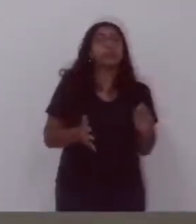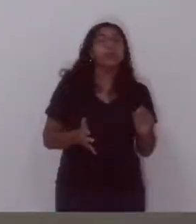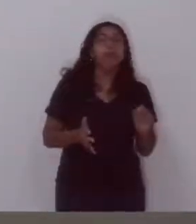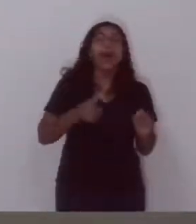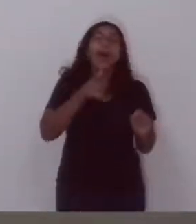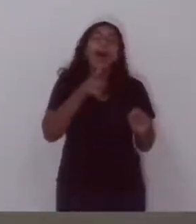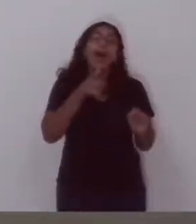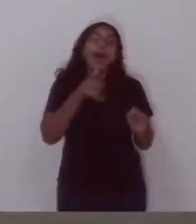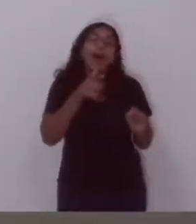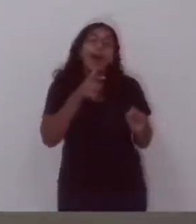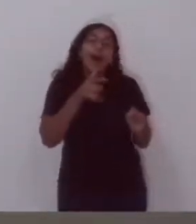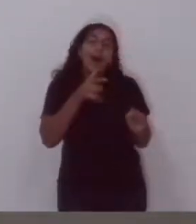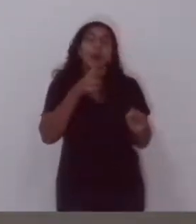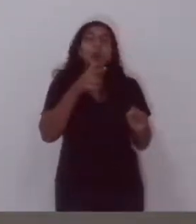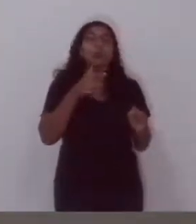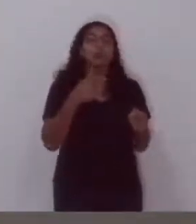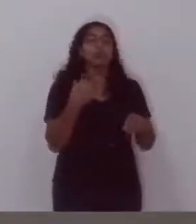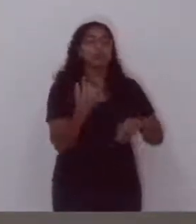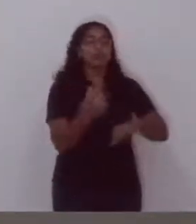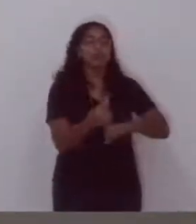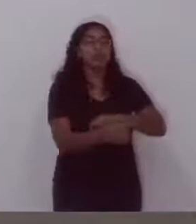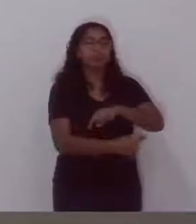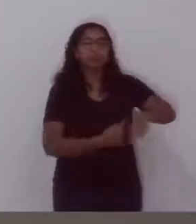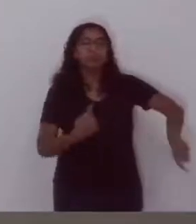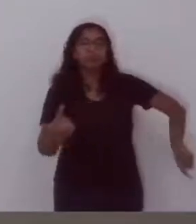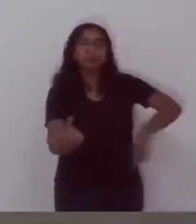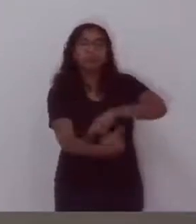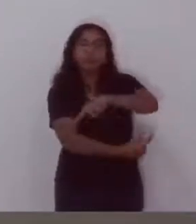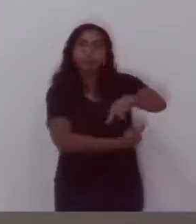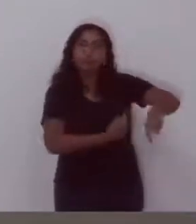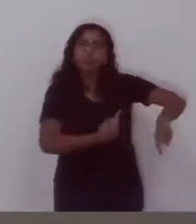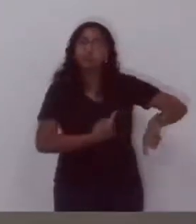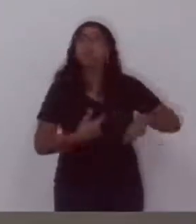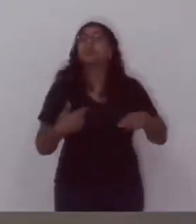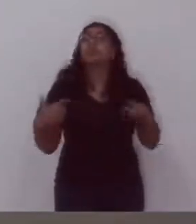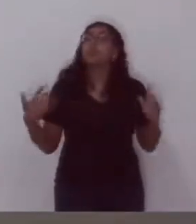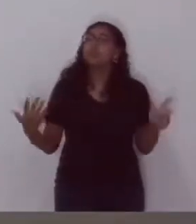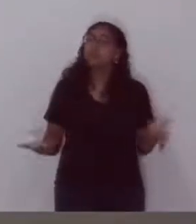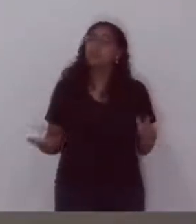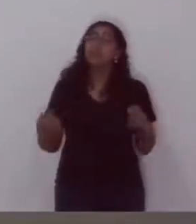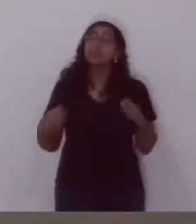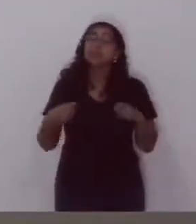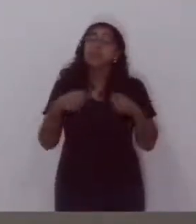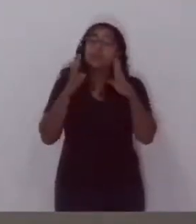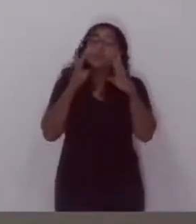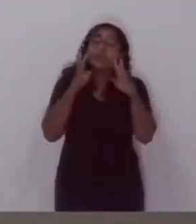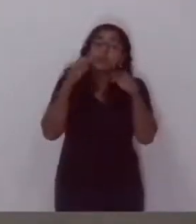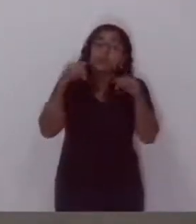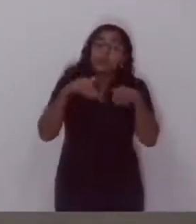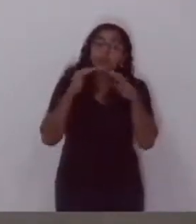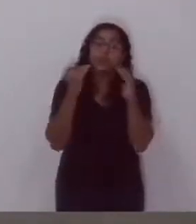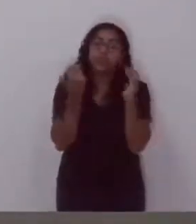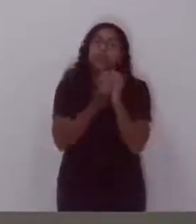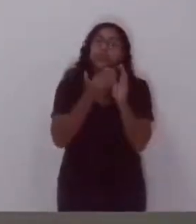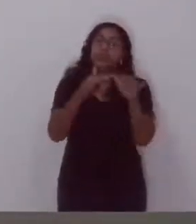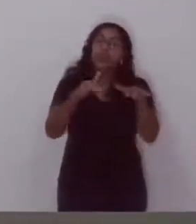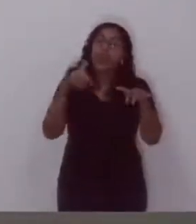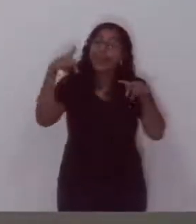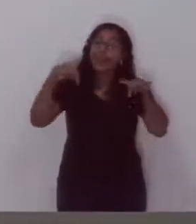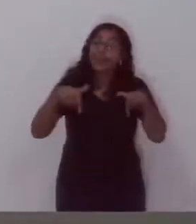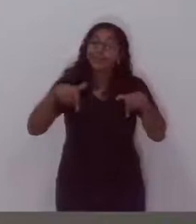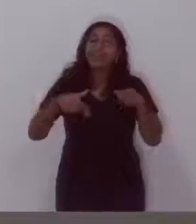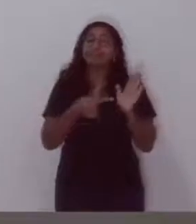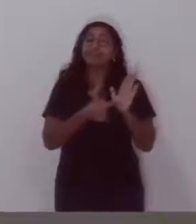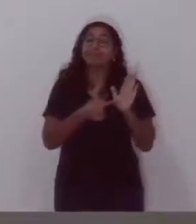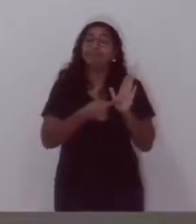de reuso, estava aqui, algumas ideias eu acho que tem que dar um pouquinho mais de atenção à Câmara, porque nós temos indicações importantes para o nosso